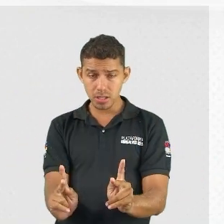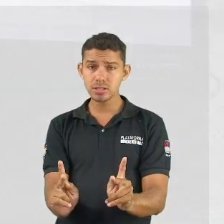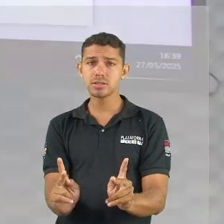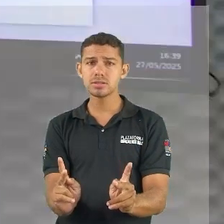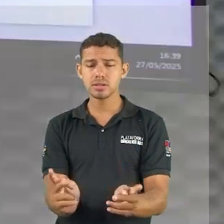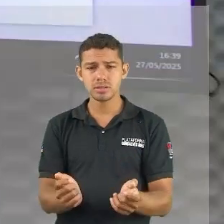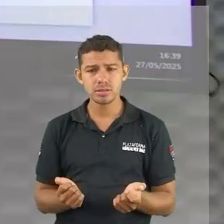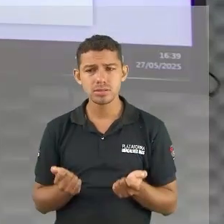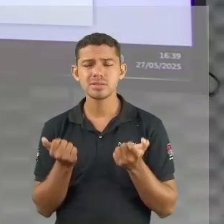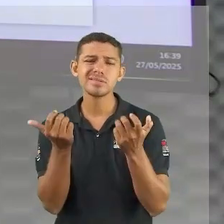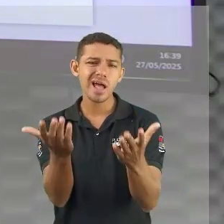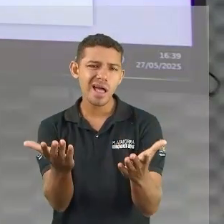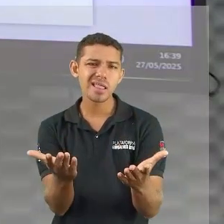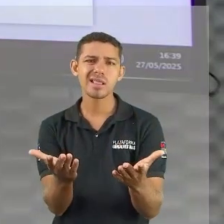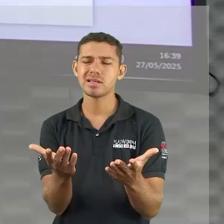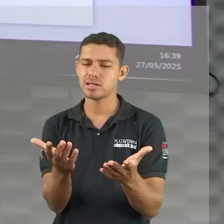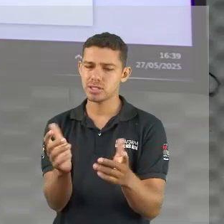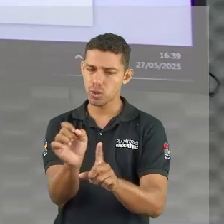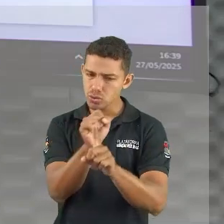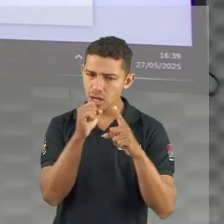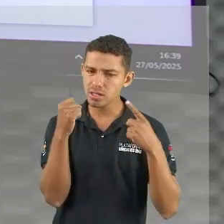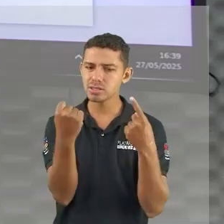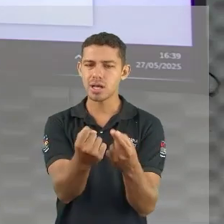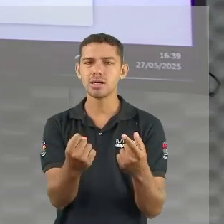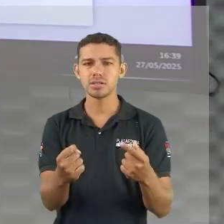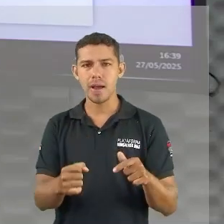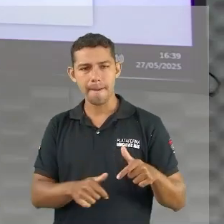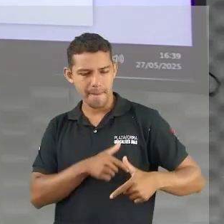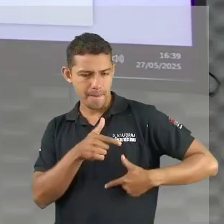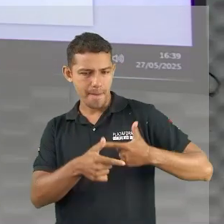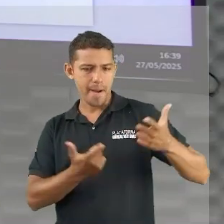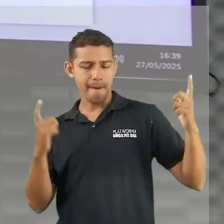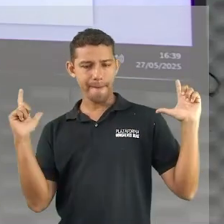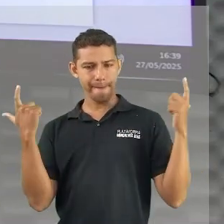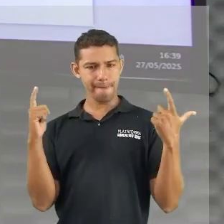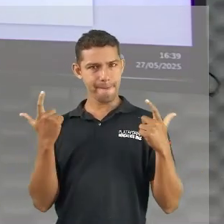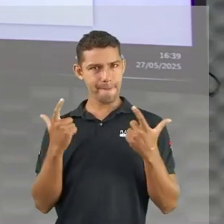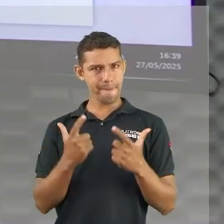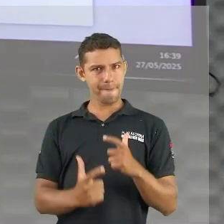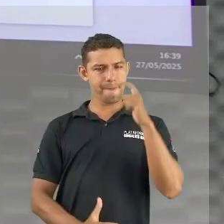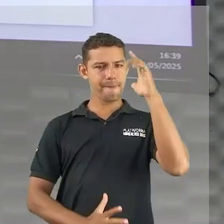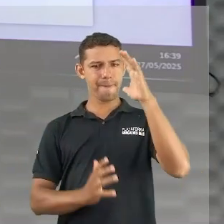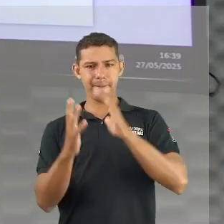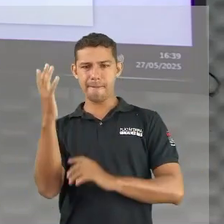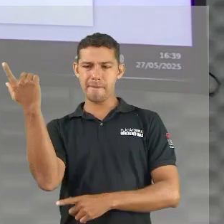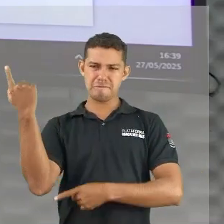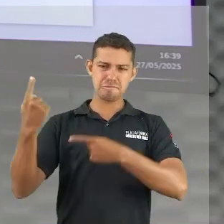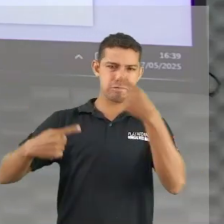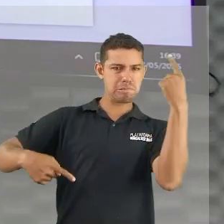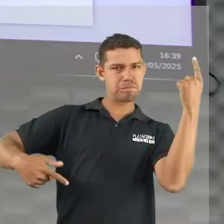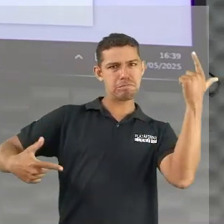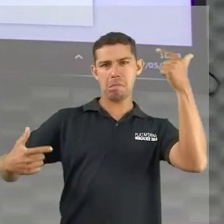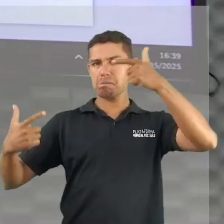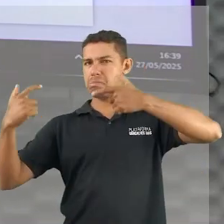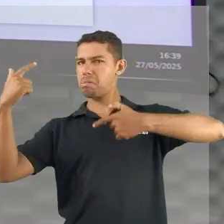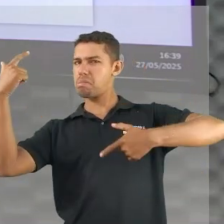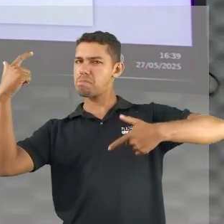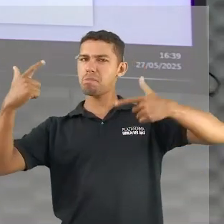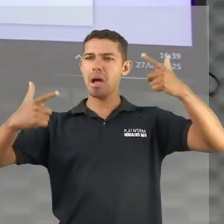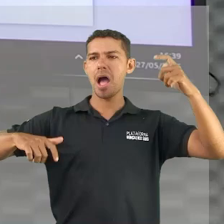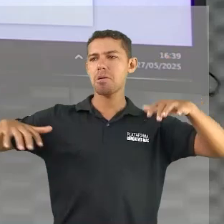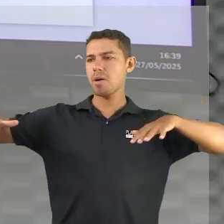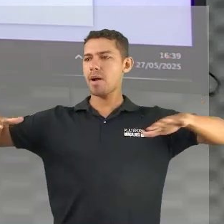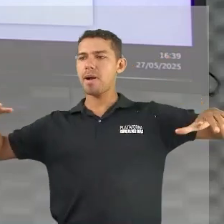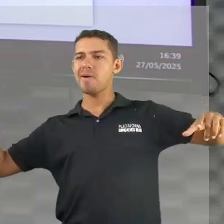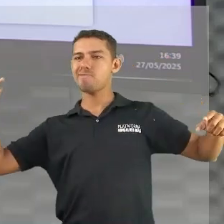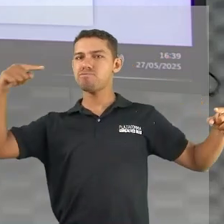trazer aqui essas sociedades que estão em cada vez menos conflitos por territórios, cada vez menos conflito por domínio